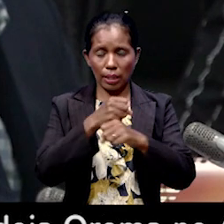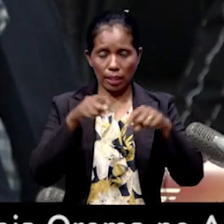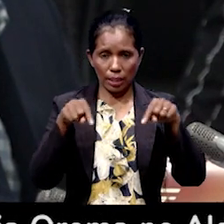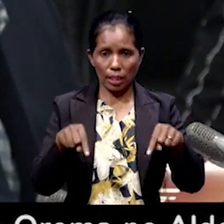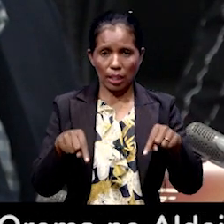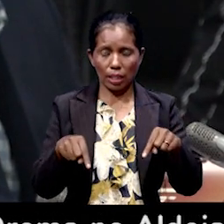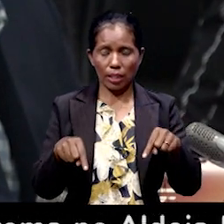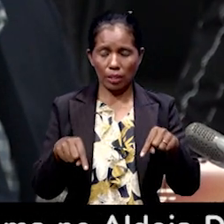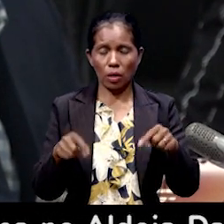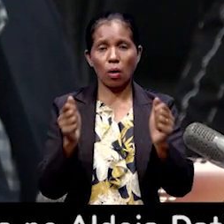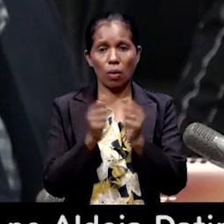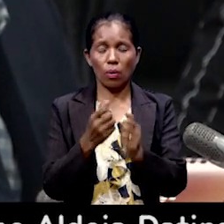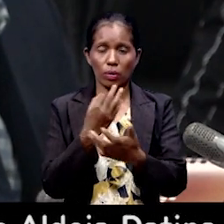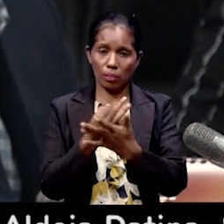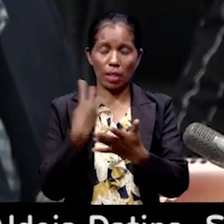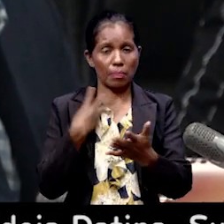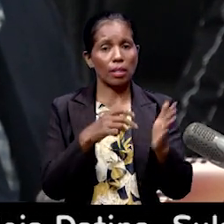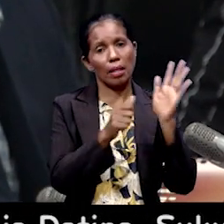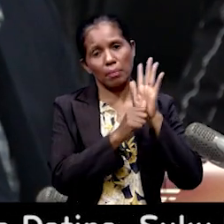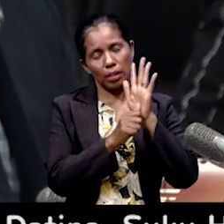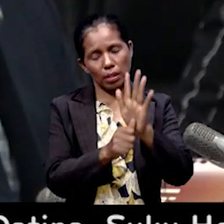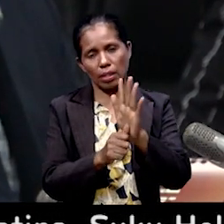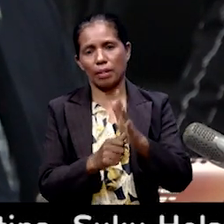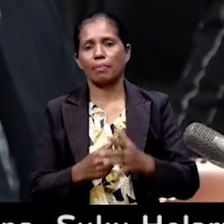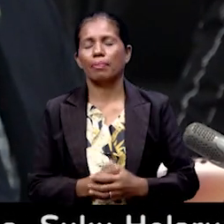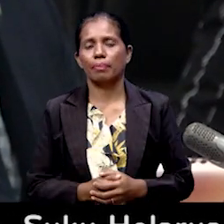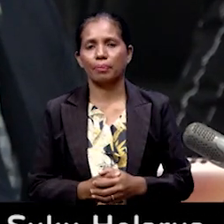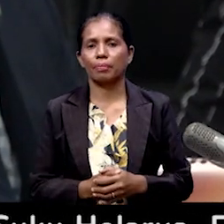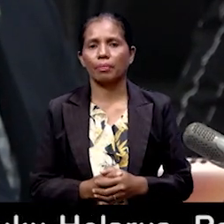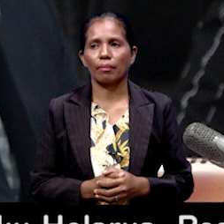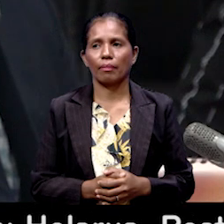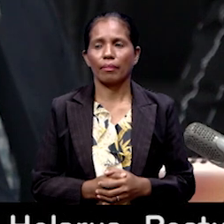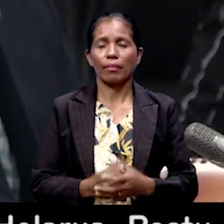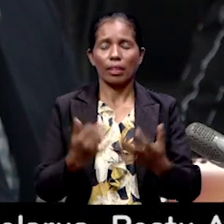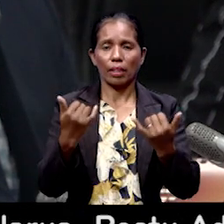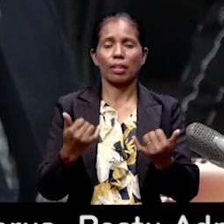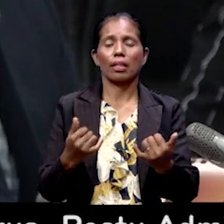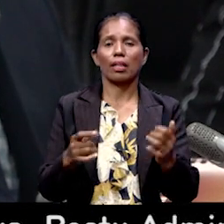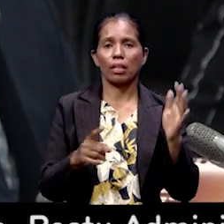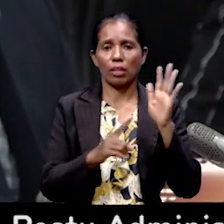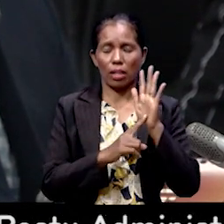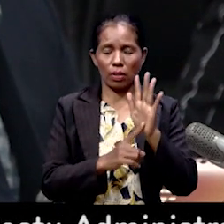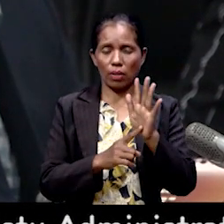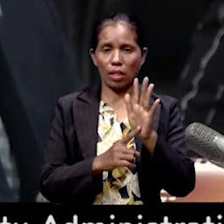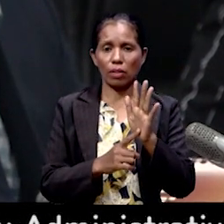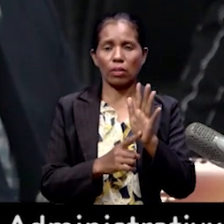na B AMC apresenta, e a redução de 17%. Portanto, Idanenian teto agora